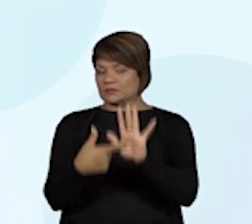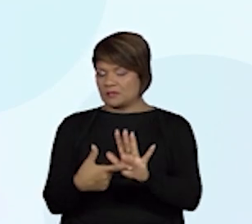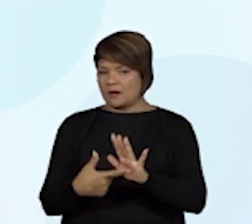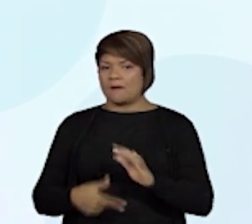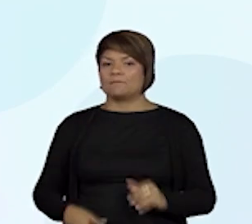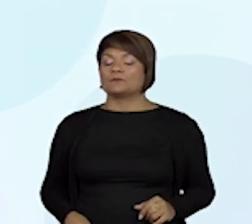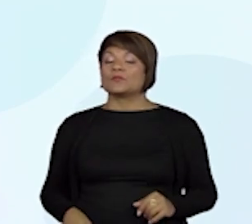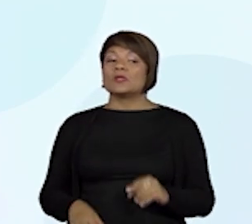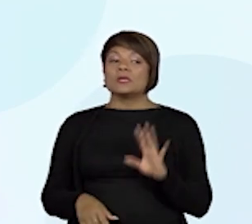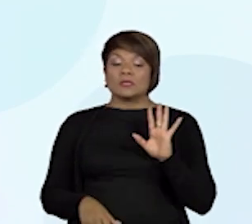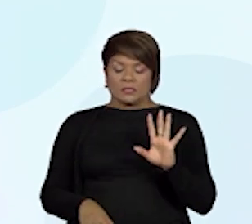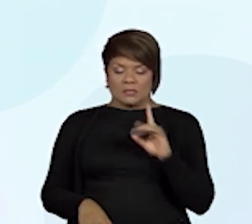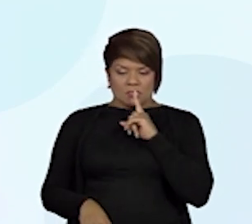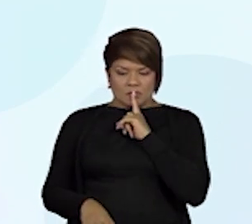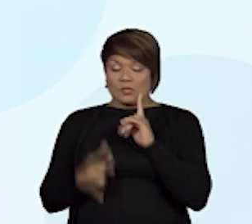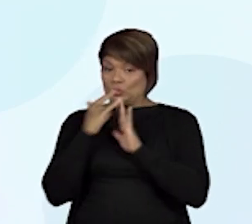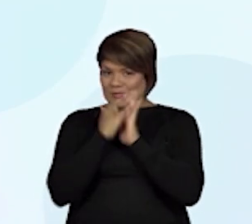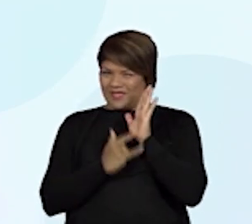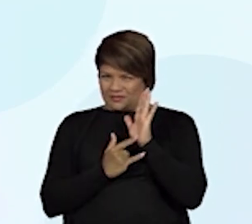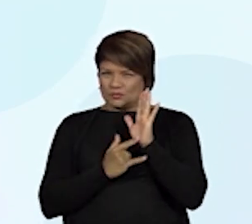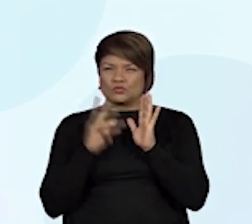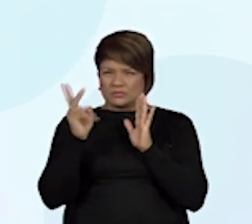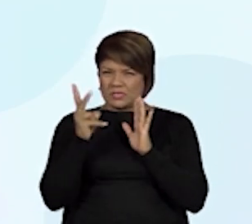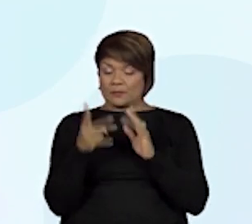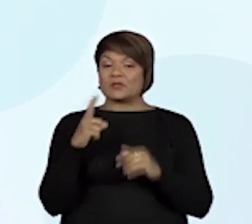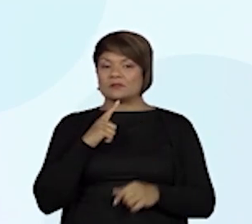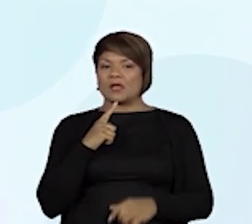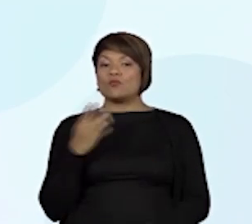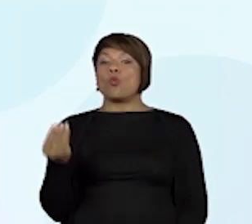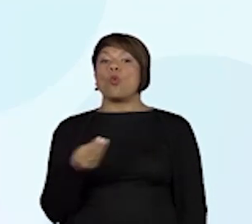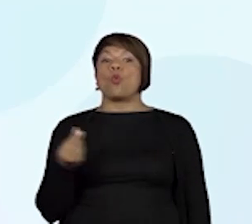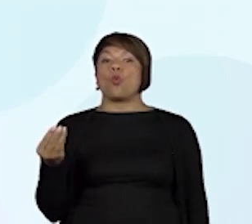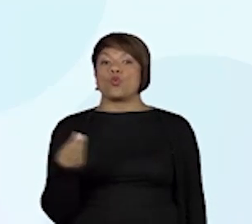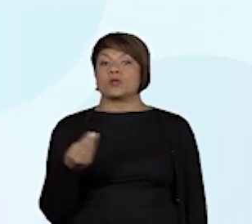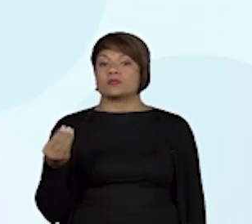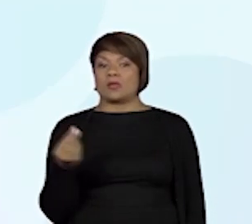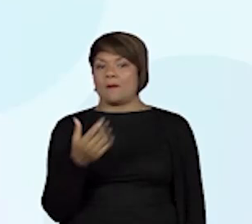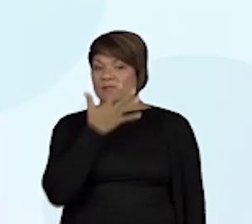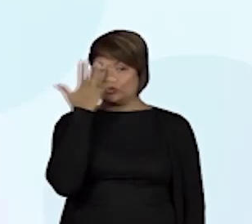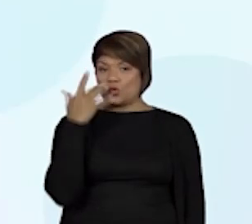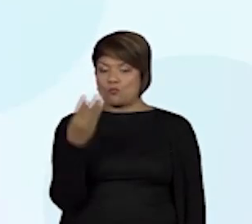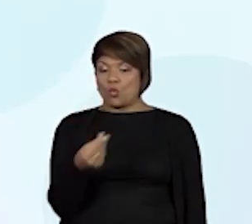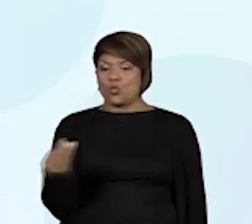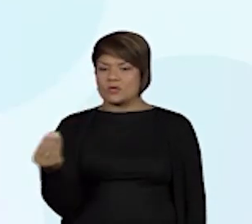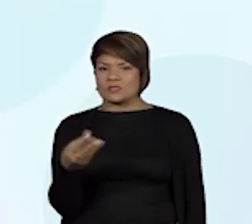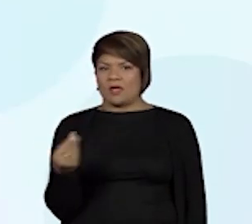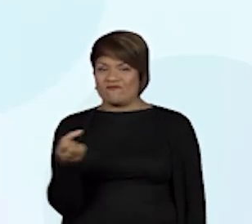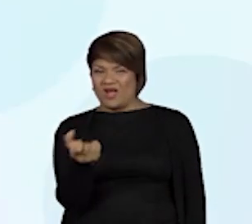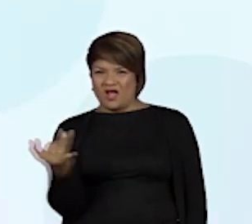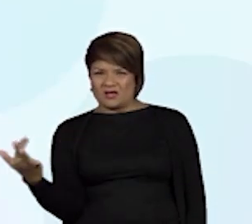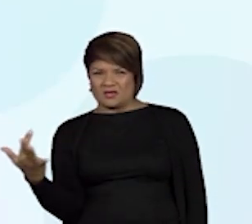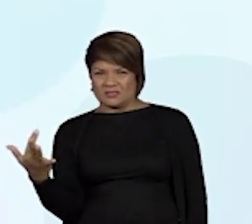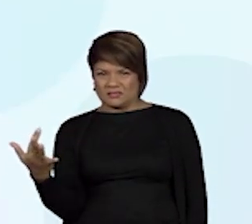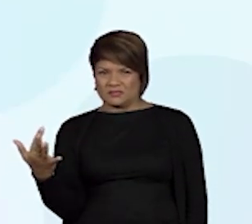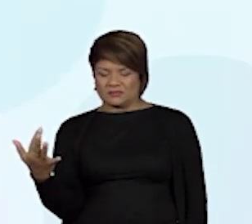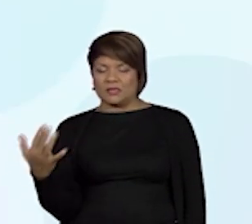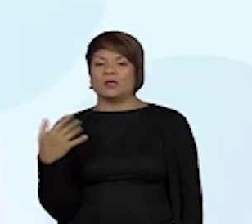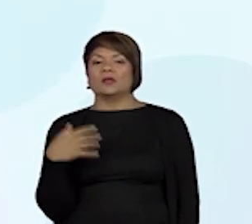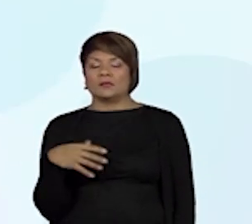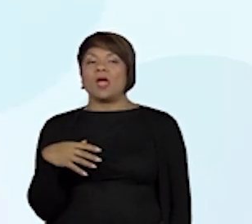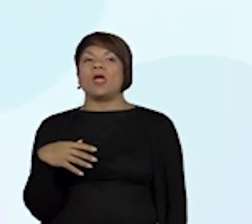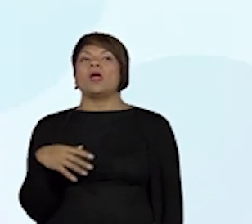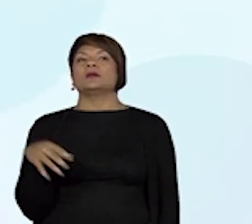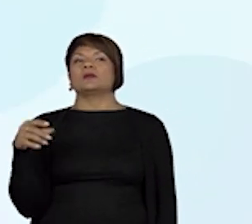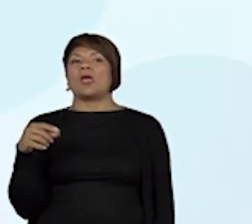texto tem aquilo que a gente falou, que é a primeira pessoa do plural. Isso mesmo. Então, eu fiz a marcação aí em caneta, pessoal.